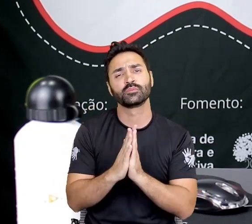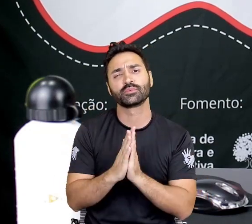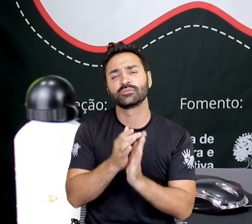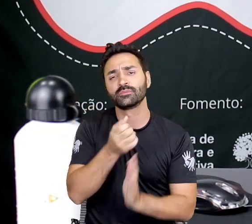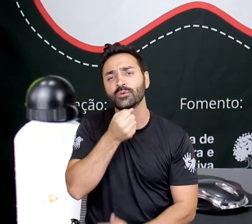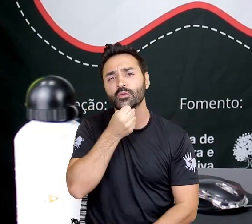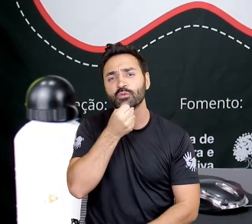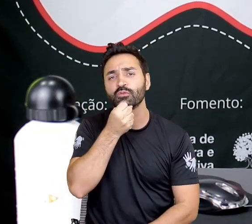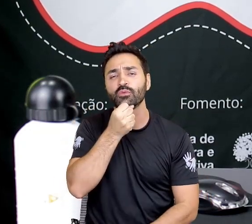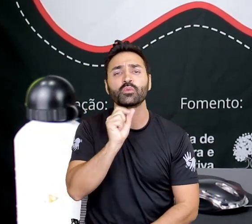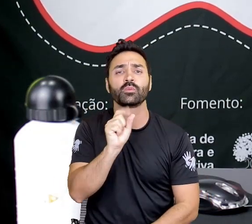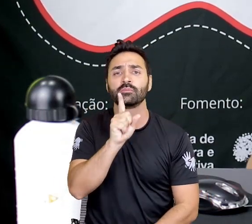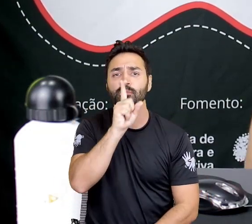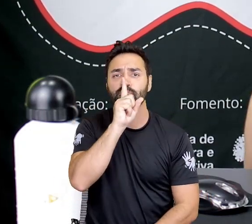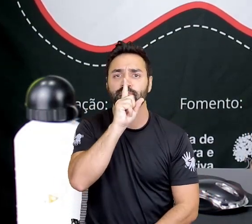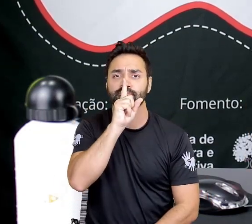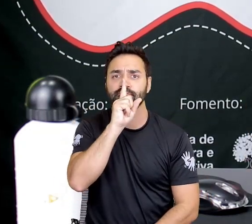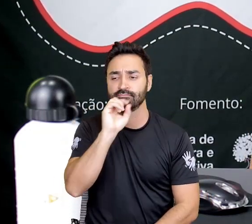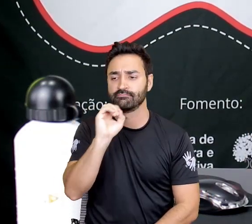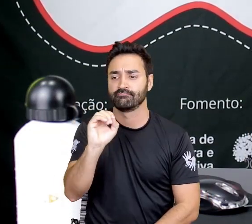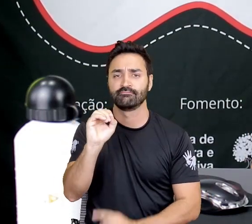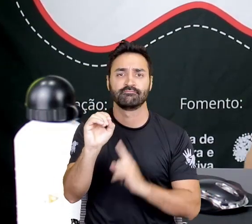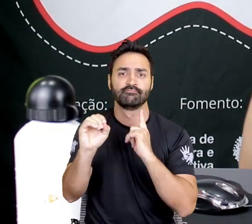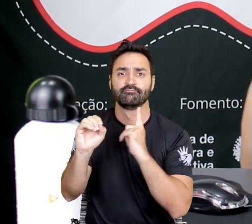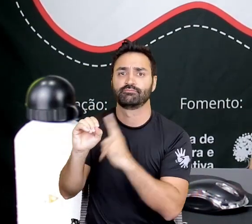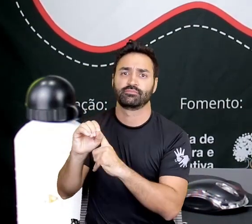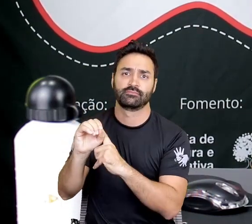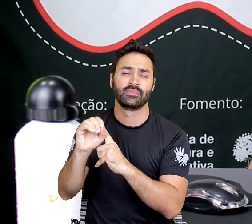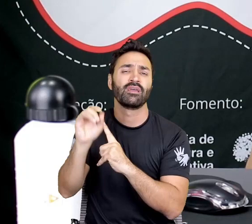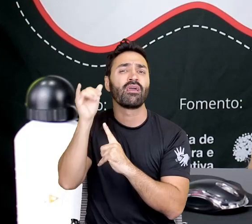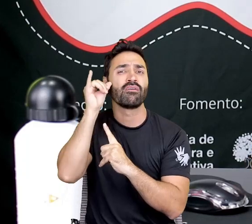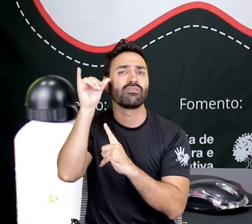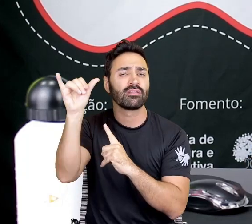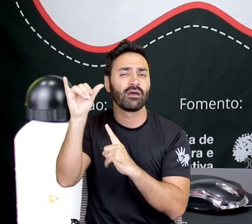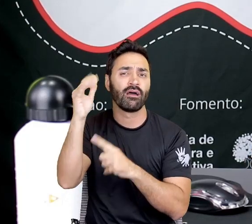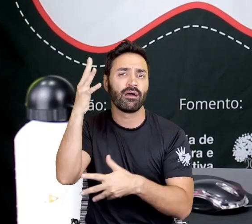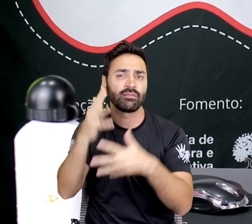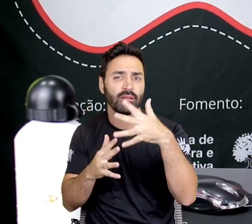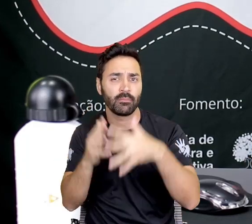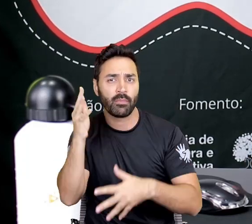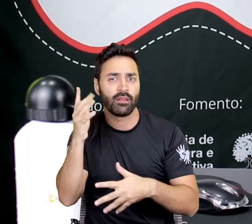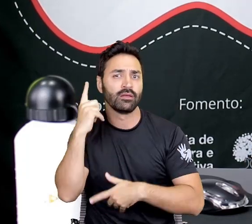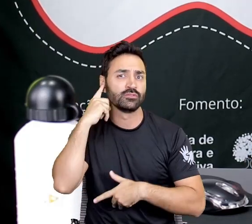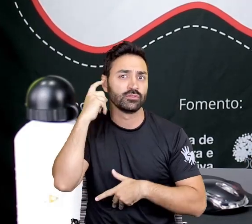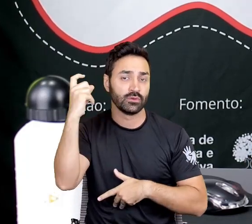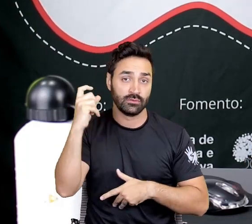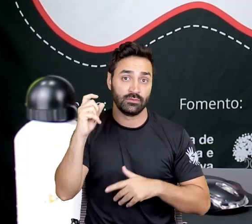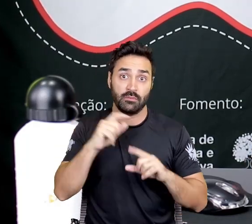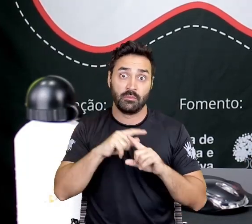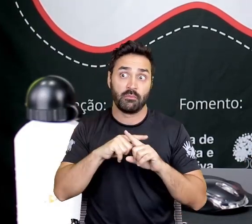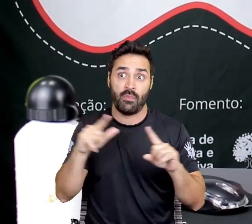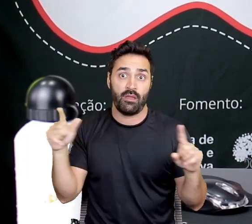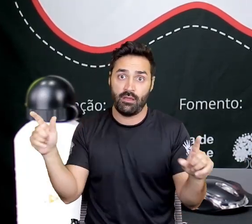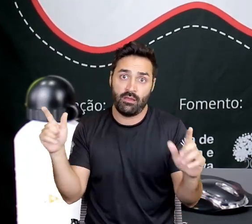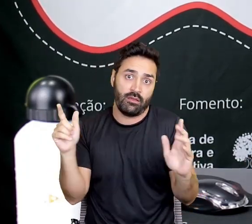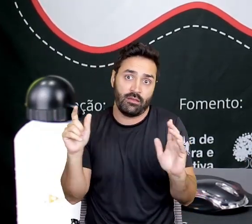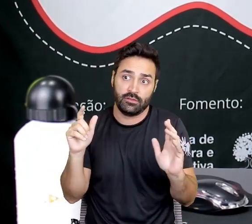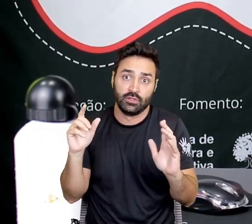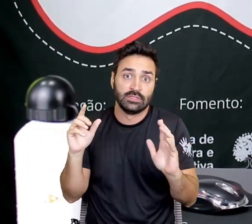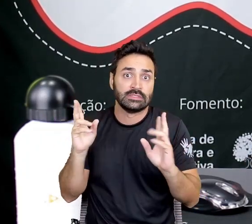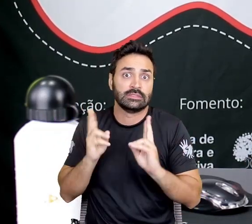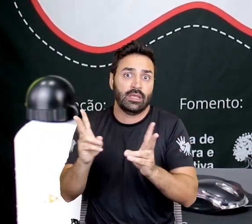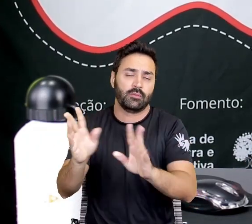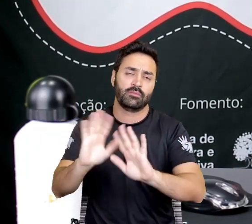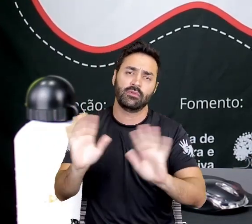mudo, tá? Para evitar que tenha interferência, que o som atrapalhe, mas não se preocupem que não vai ser o tempo todo. Eu quero que todo